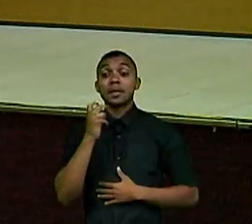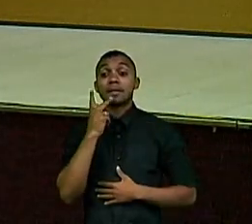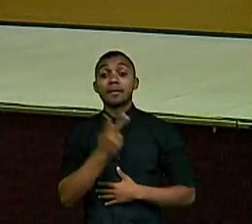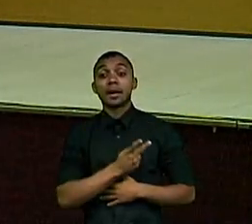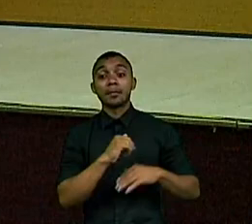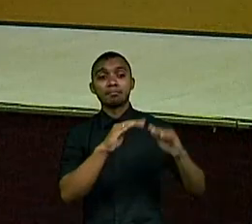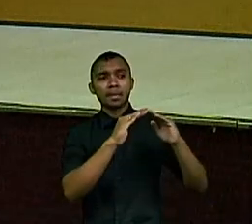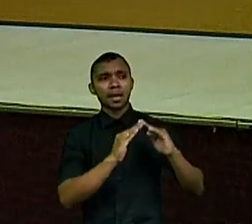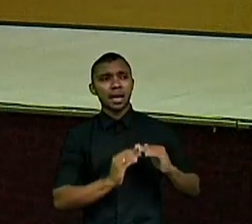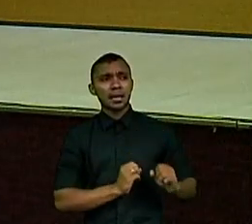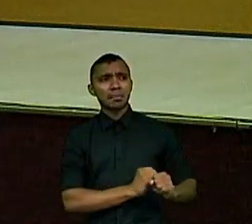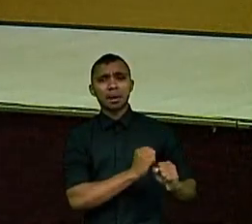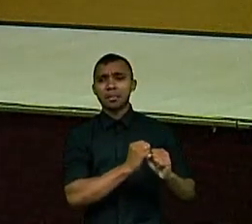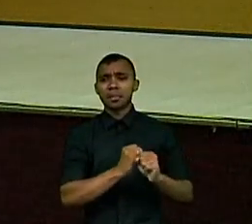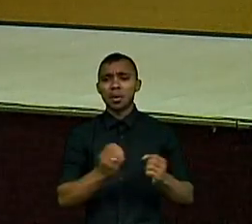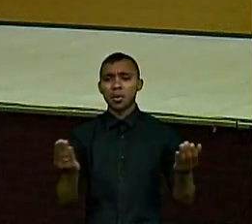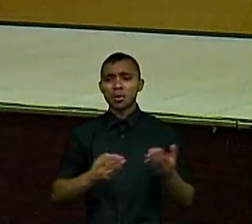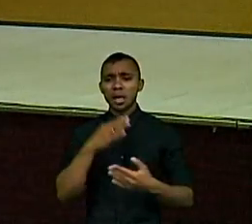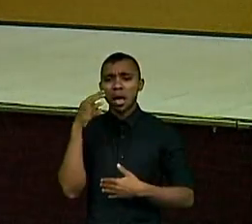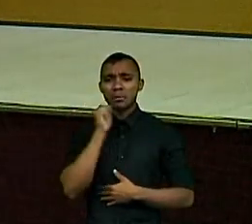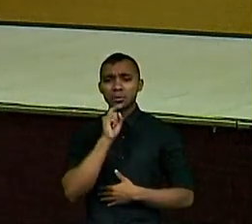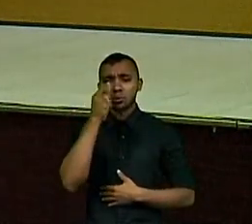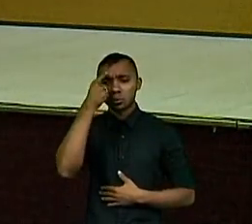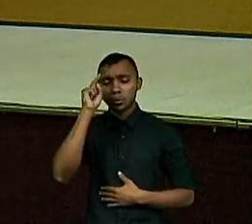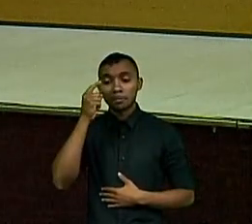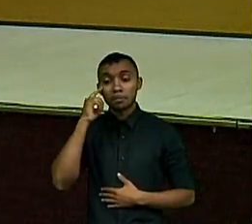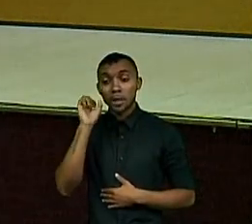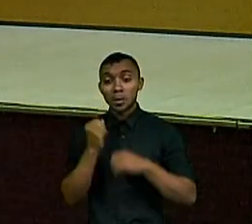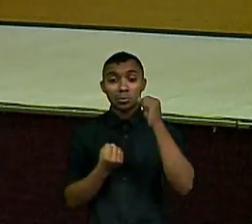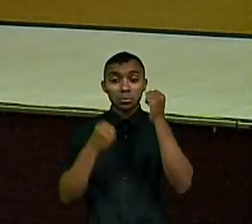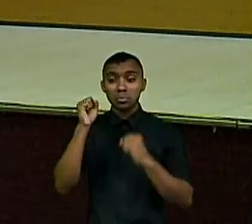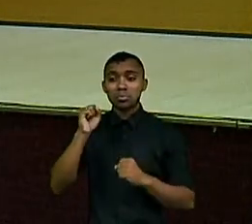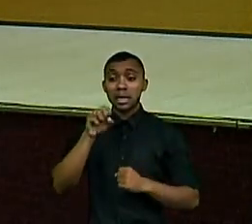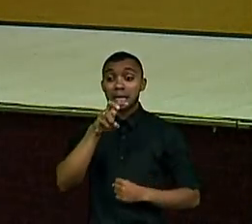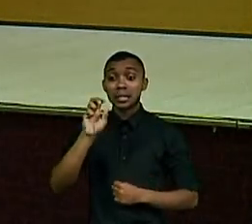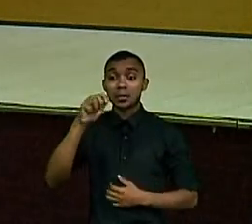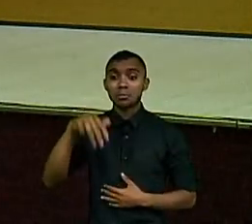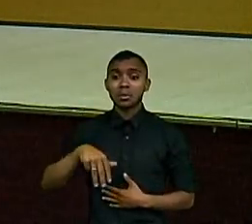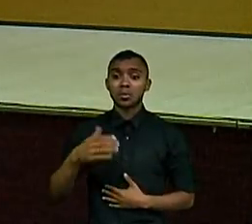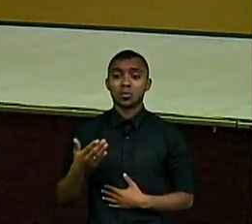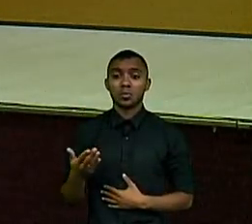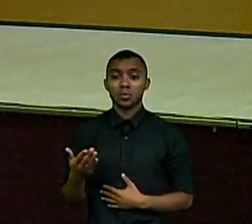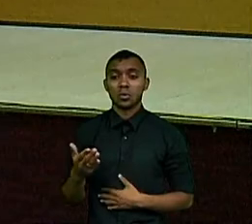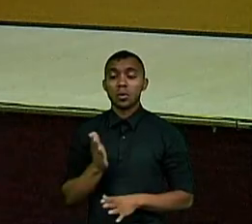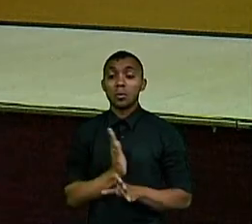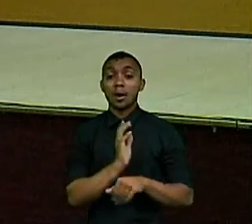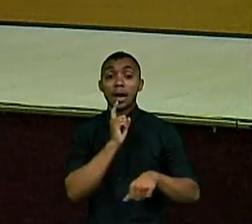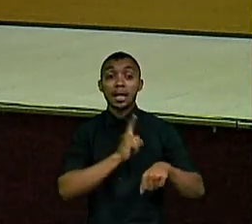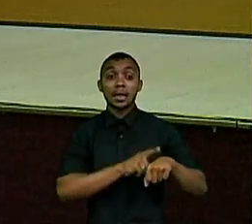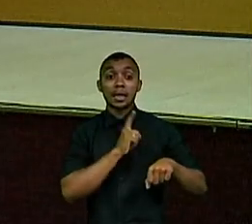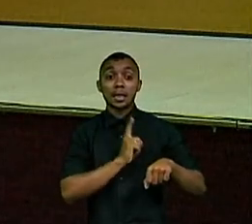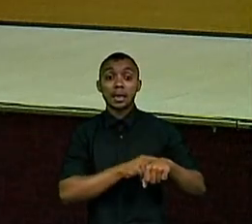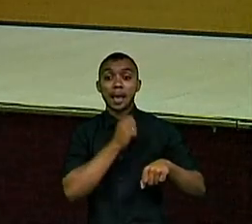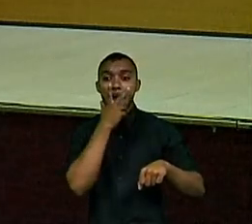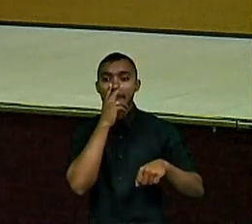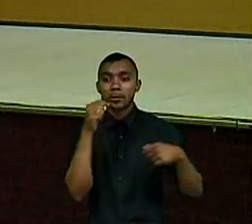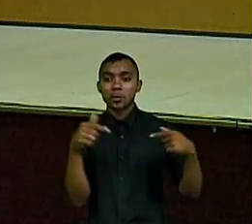daqui a 10 horas um dia depois da Revolução Industrial daqui a pouco virou cinco minutos que a ideia de tempo time